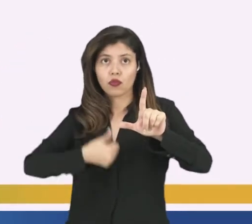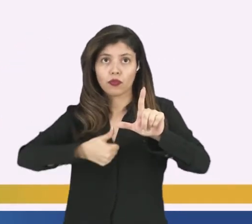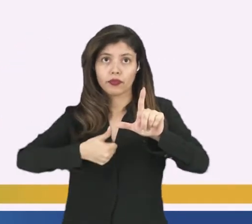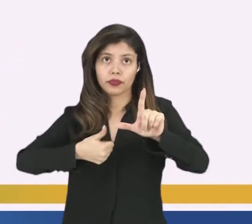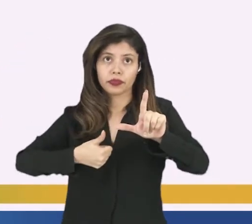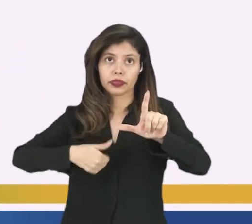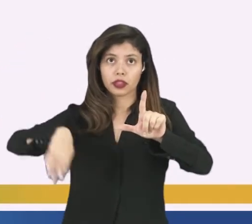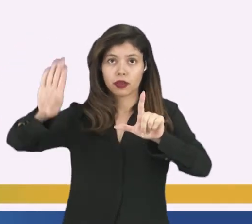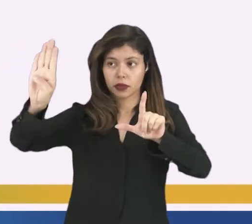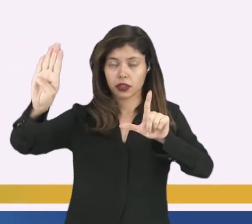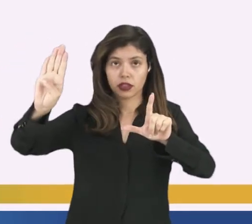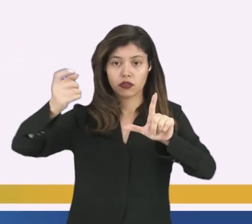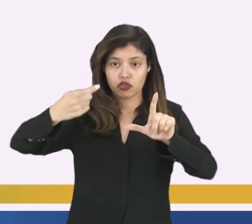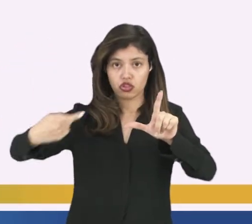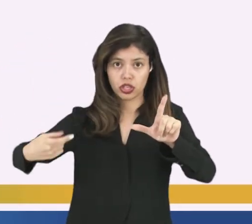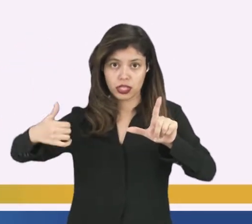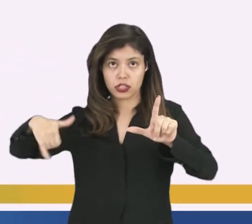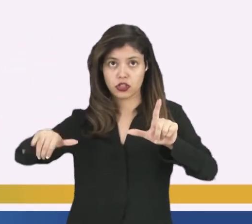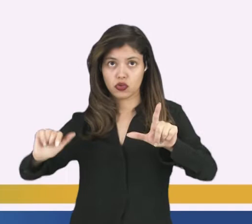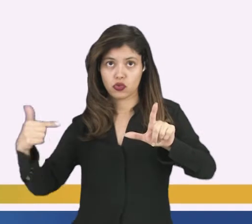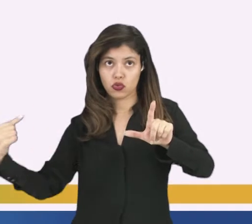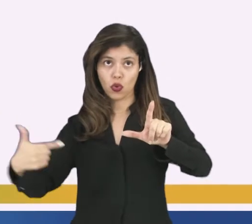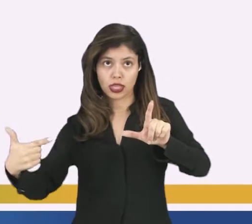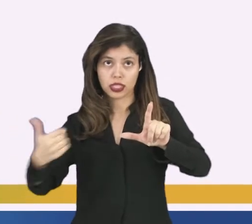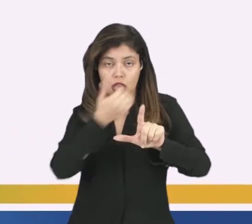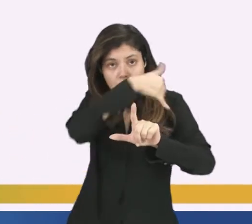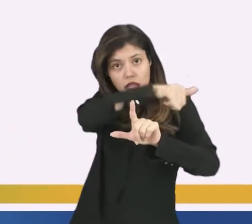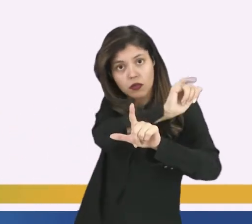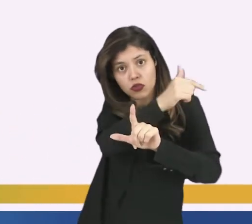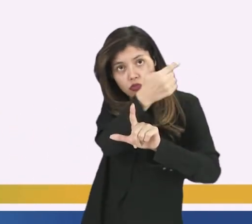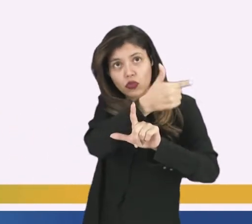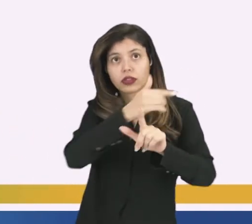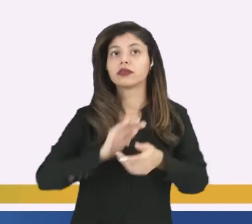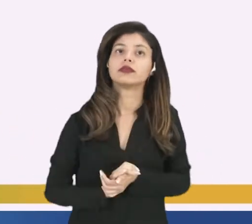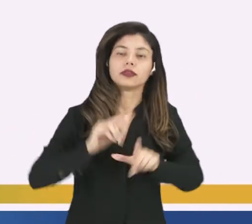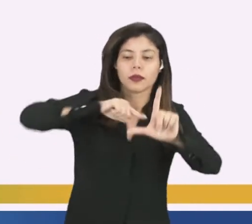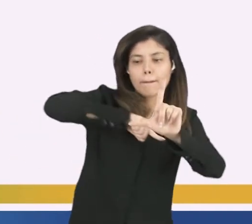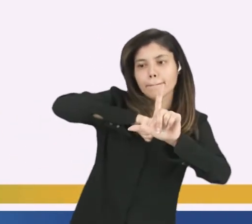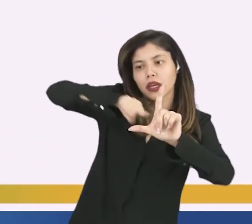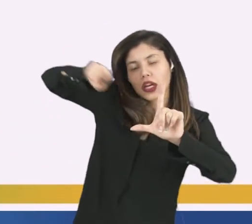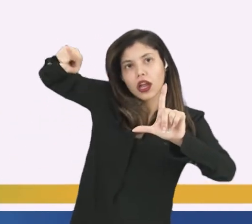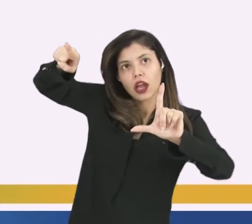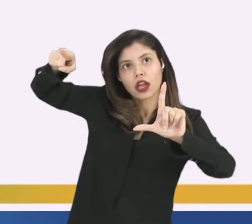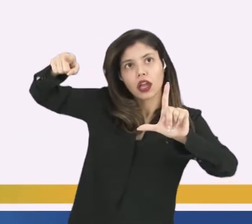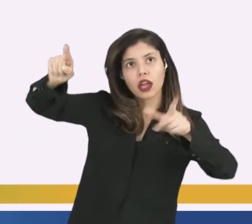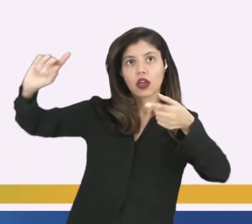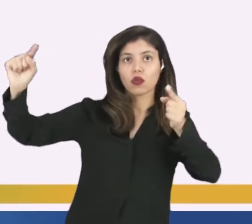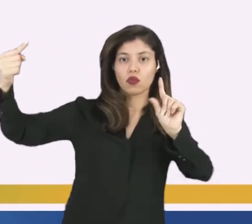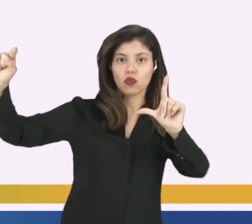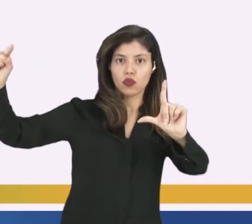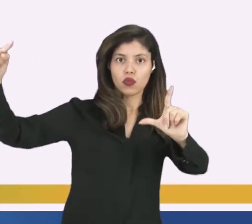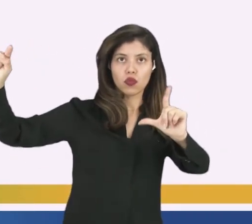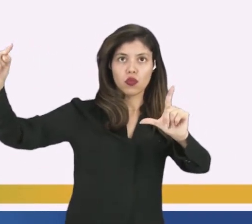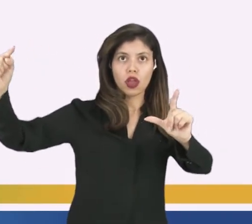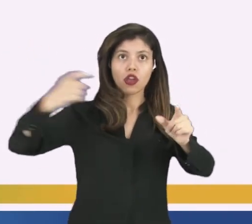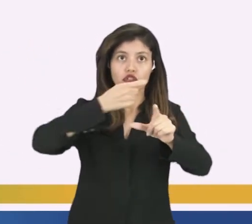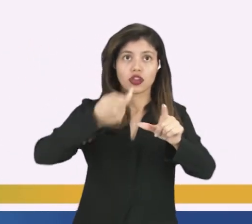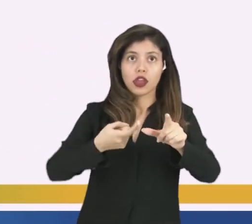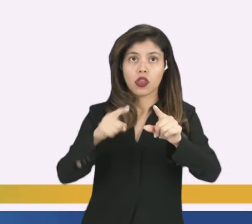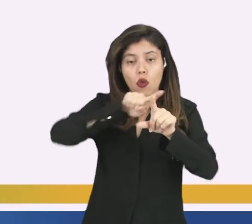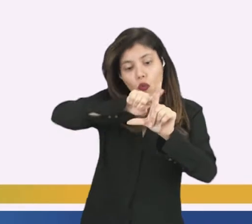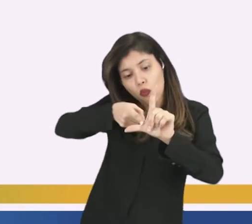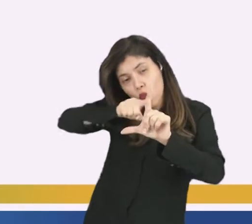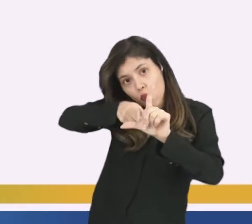e y1, e eu tenho um ponto B com coordenada x2 e y2. Essa reta, ao tocar o eixo